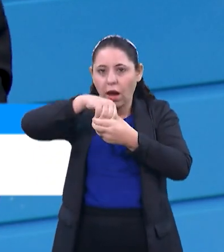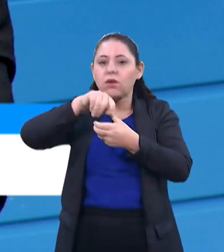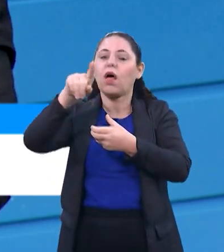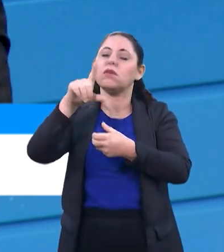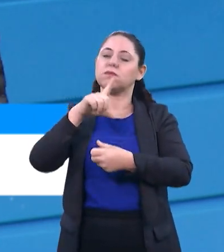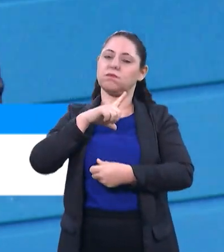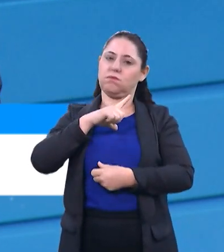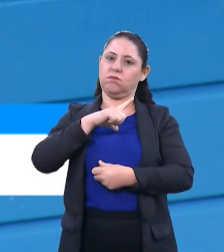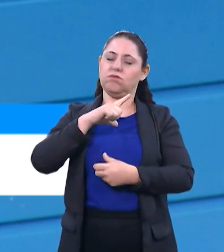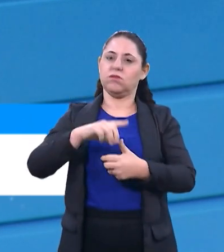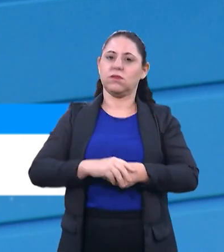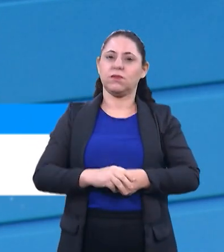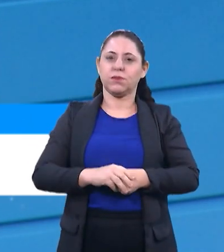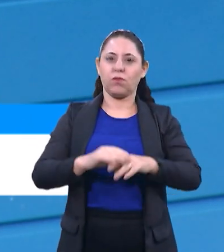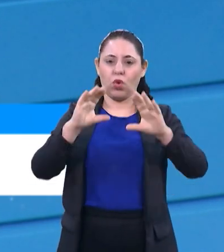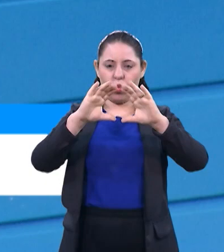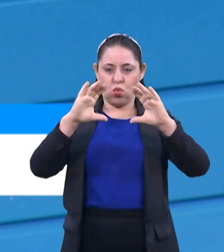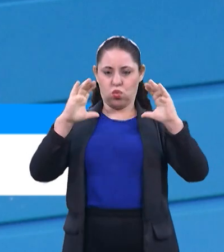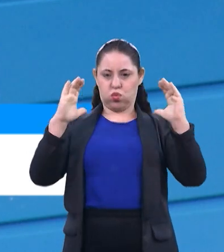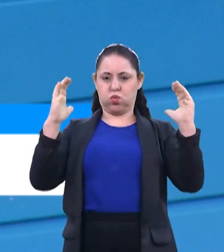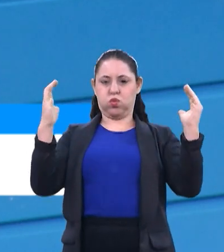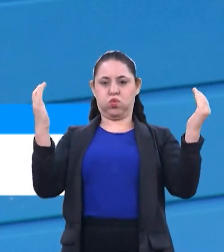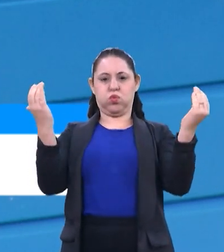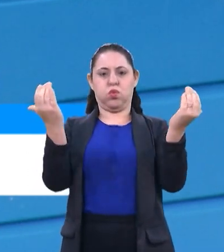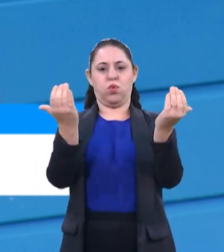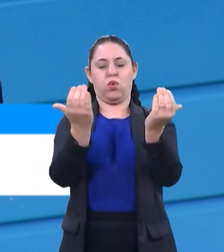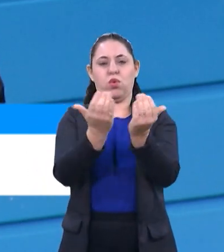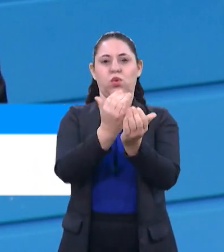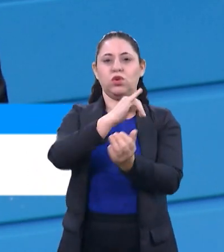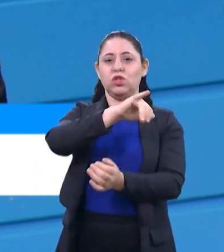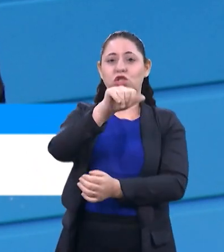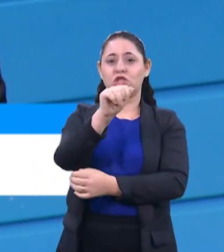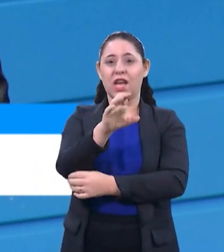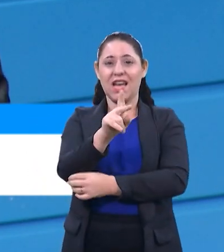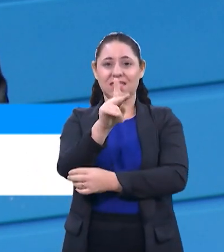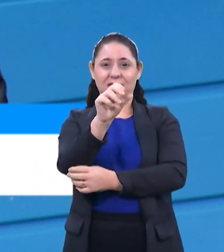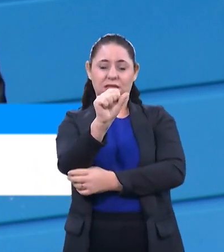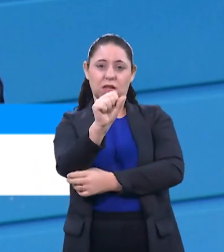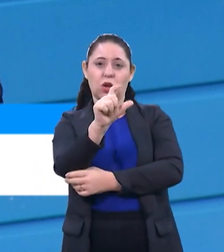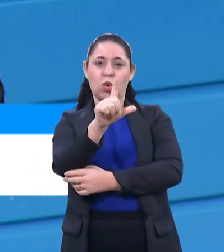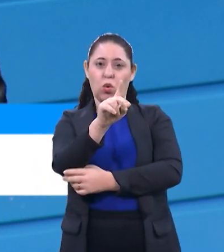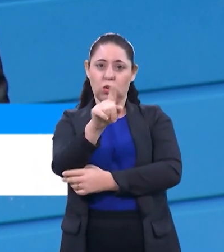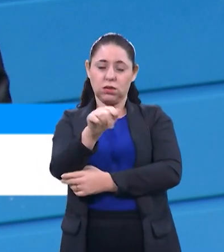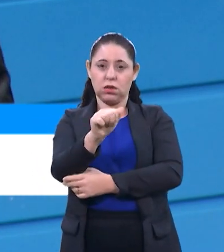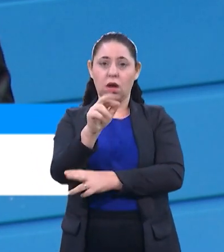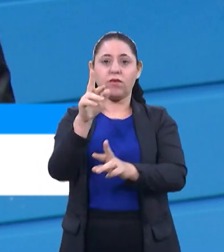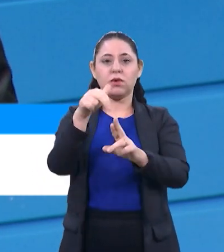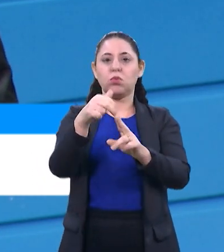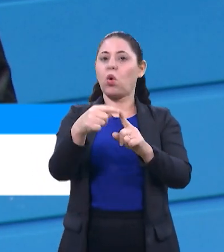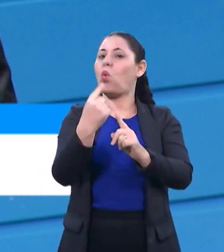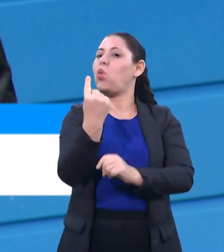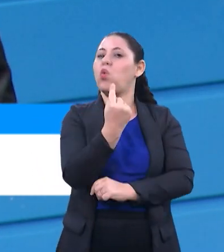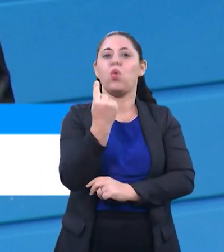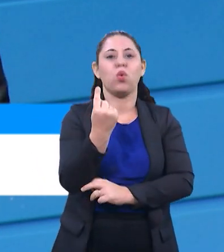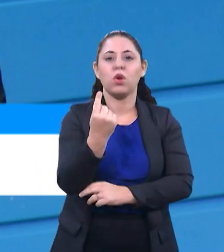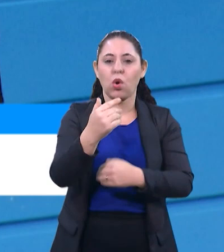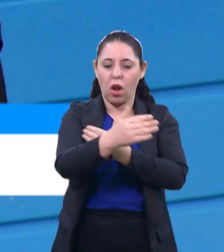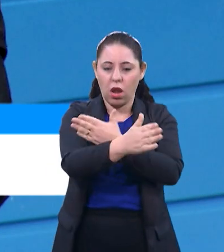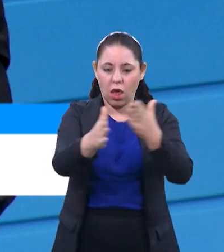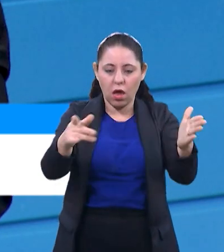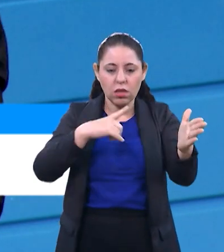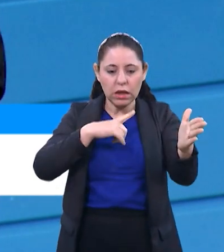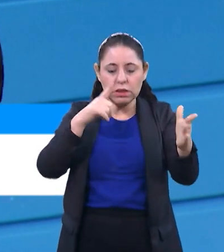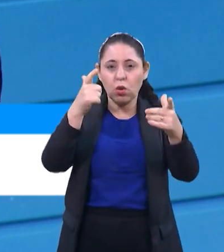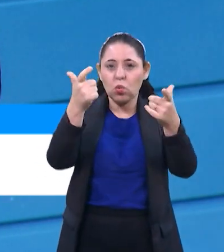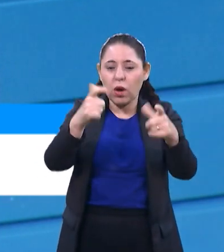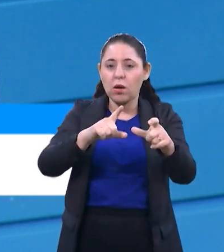que funciona lá dentro. O estádio hoje, Jacques da Luz, é referência do Estado, porque é o único